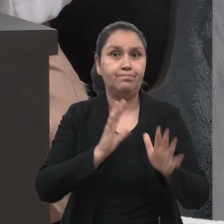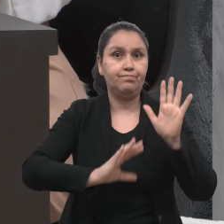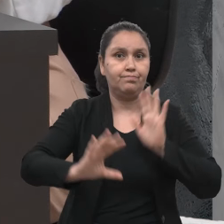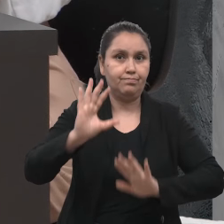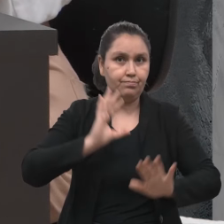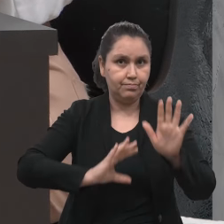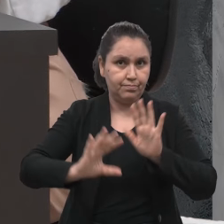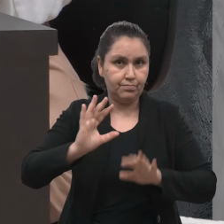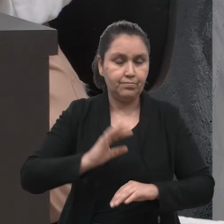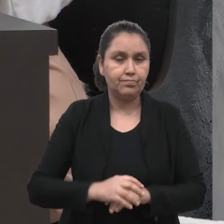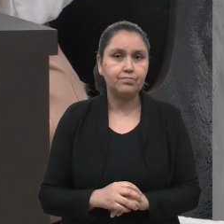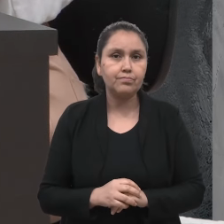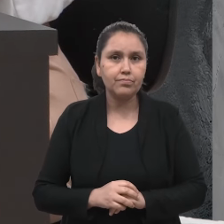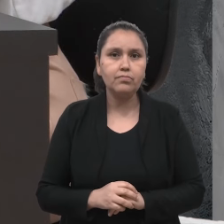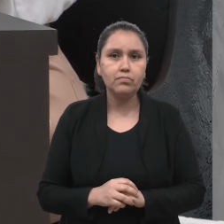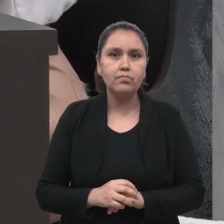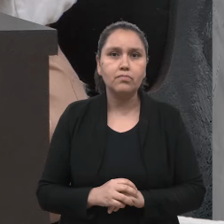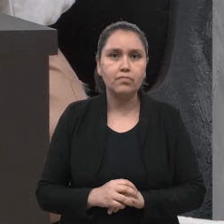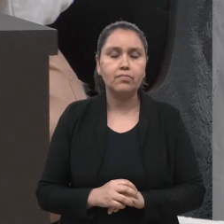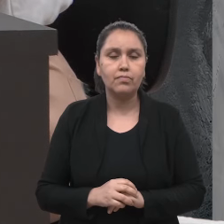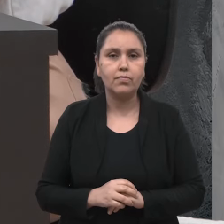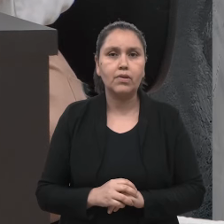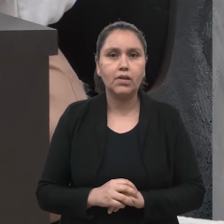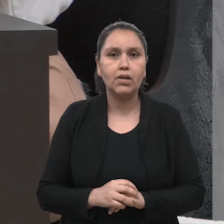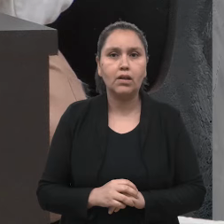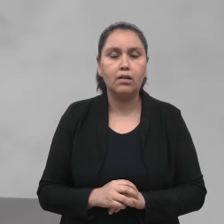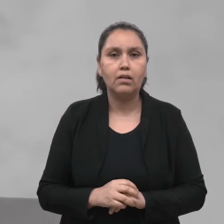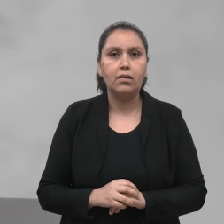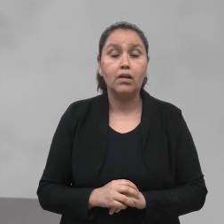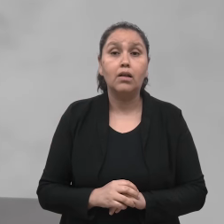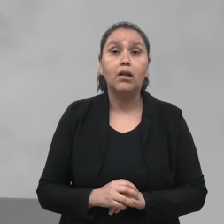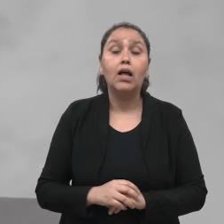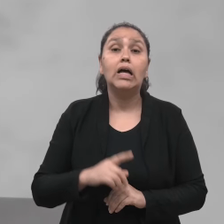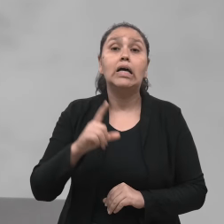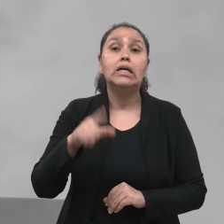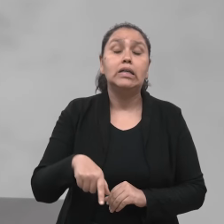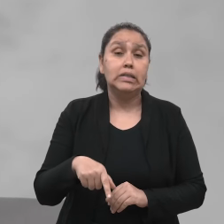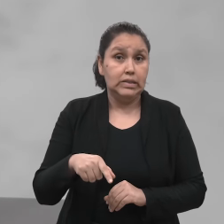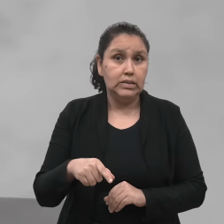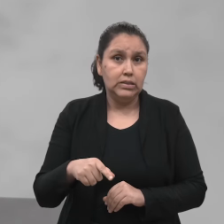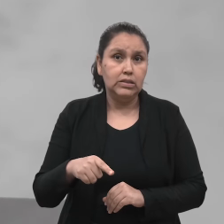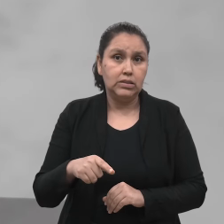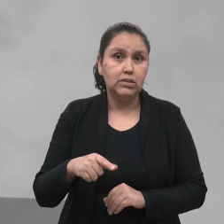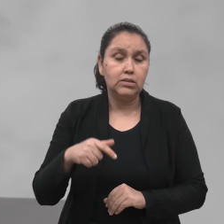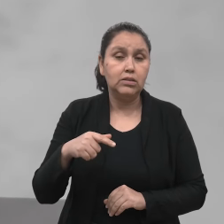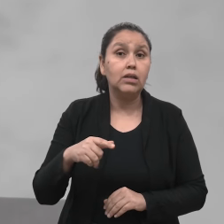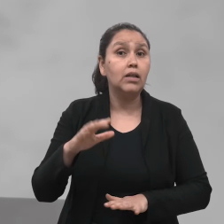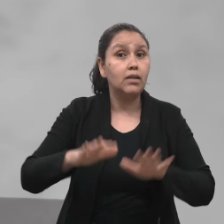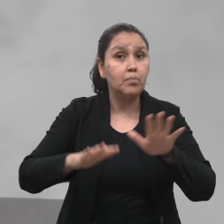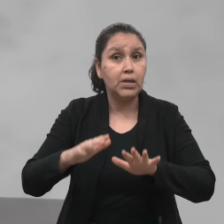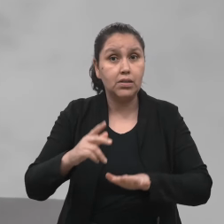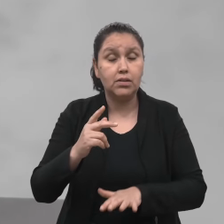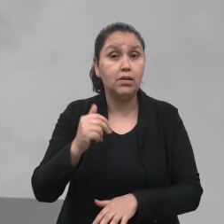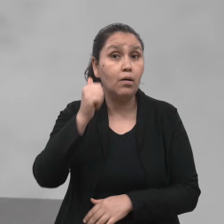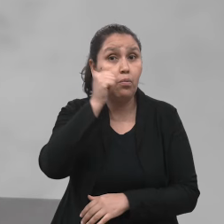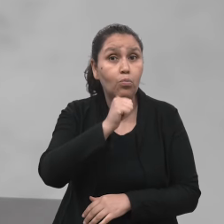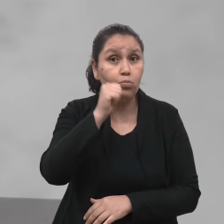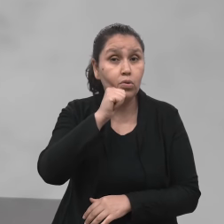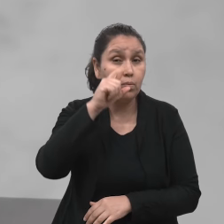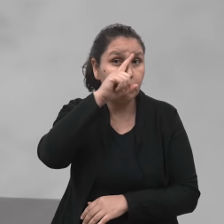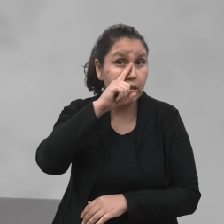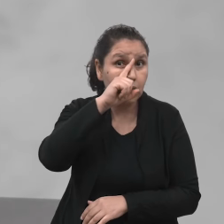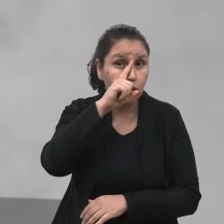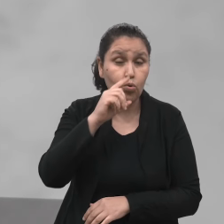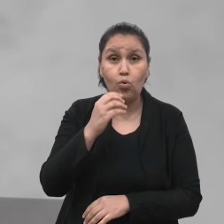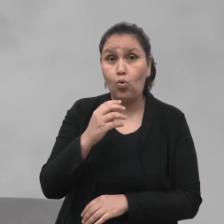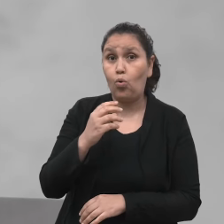me chamou muita atenção. Eu vou estender até para a sociedade nesse sentido, tá? A gente quebra o sigilo quando a vítima está em risco,